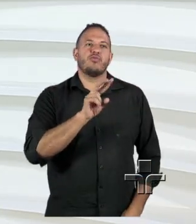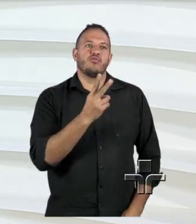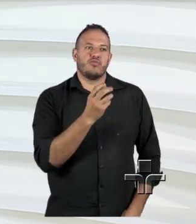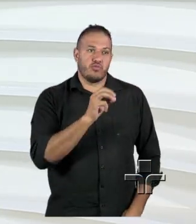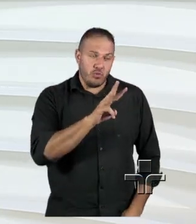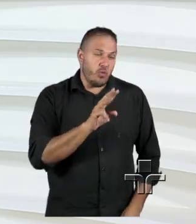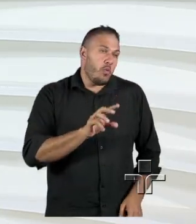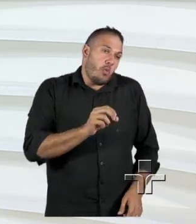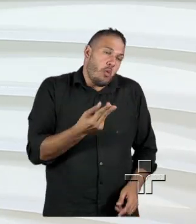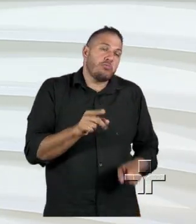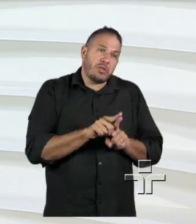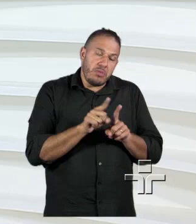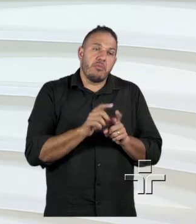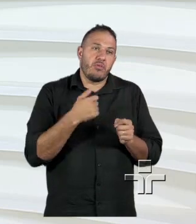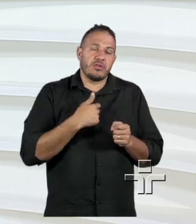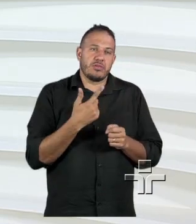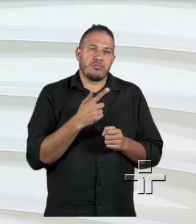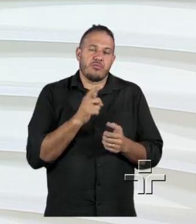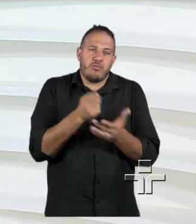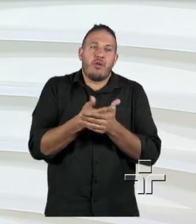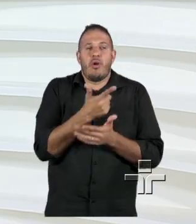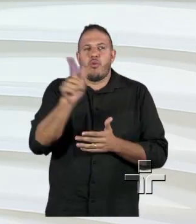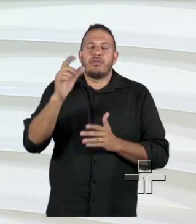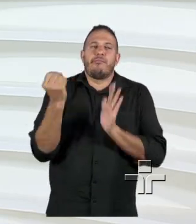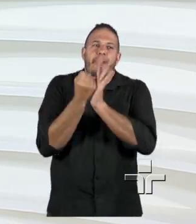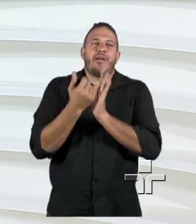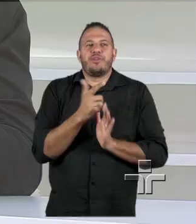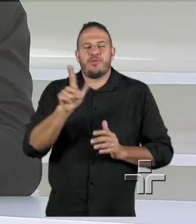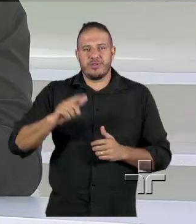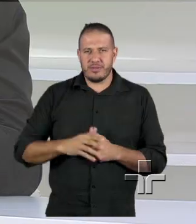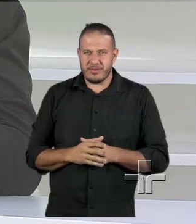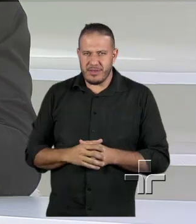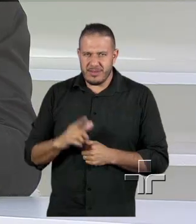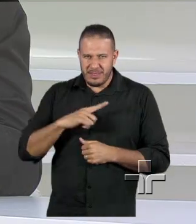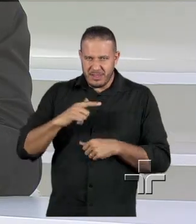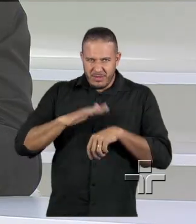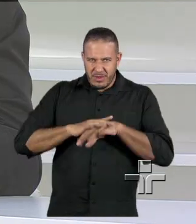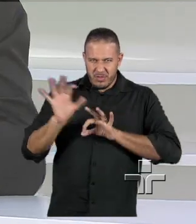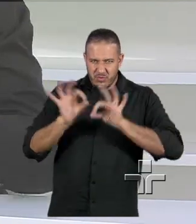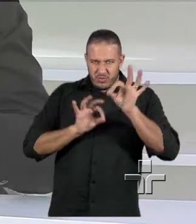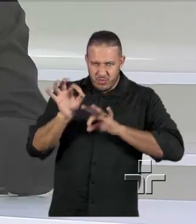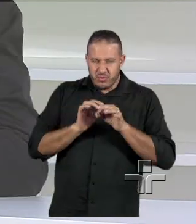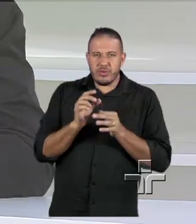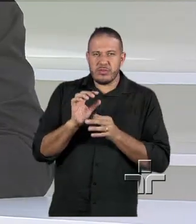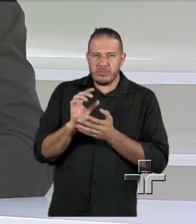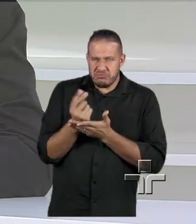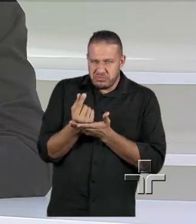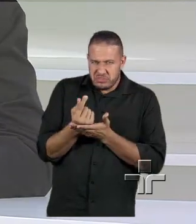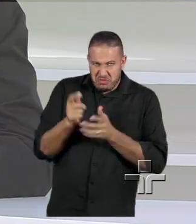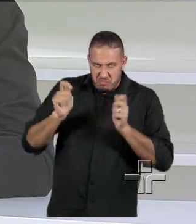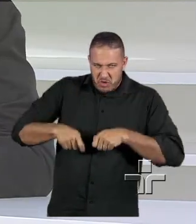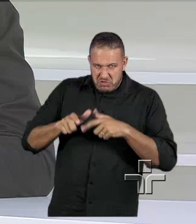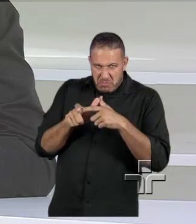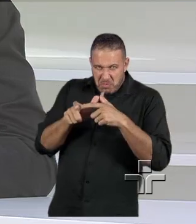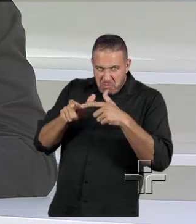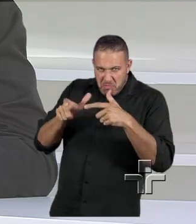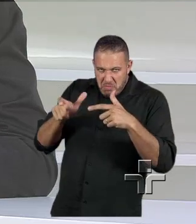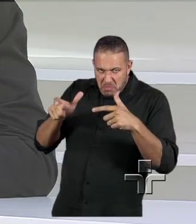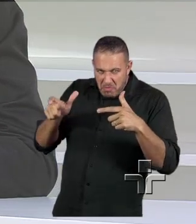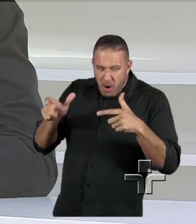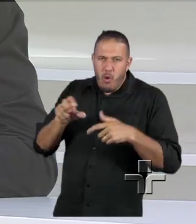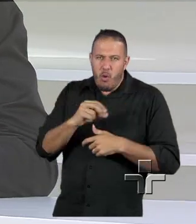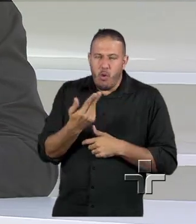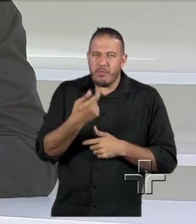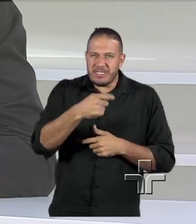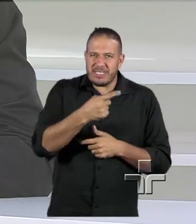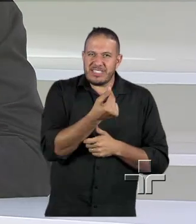vir também a fazer uma aquisição. A gente está Hoje aberto. vocês têm uma estrutura de capital que permite essa expansão, Alexandre, ou vocês